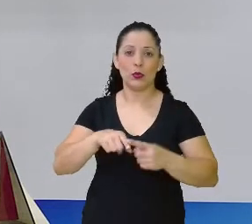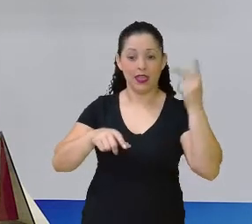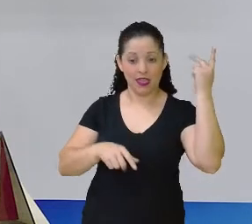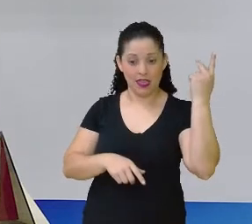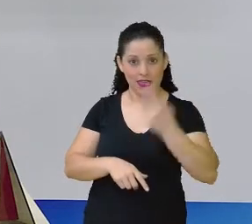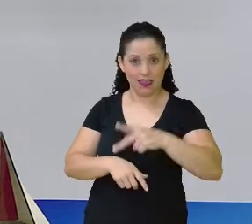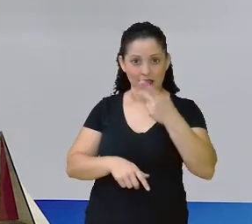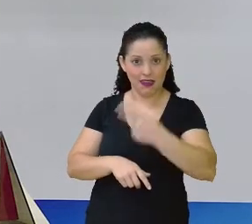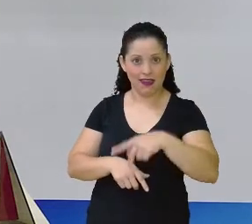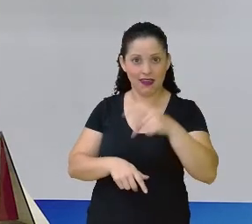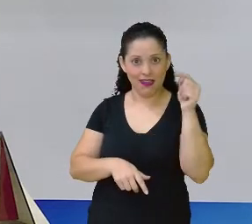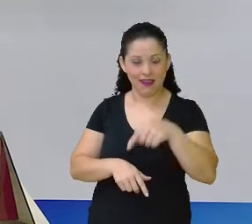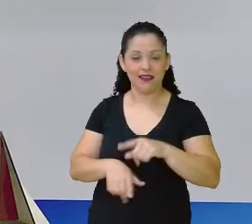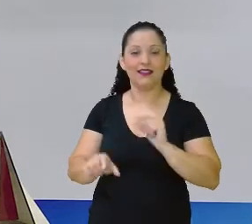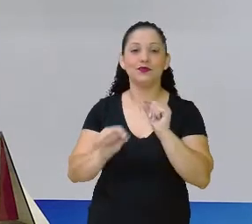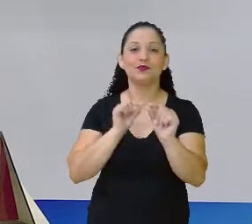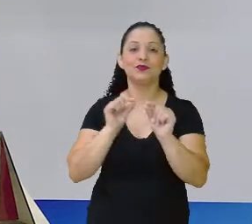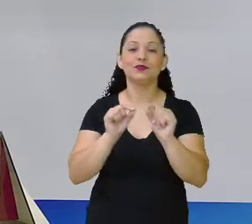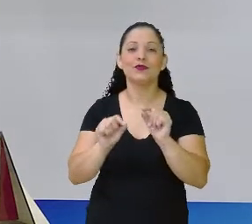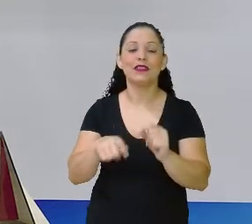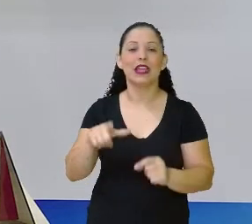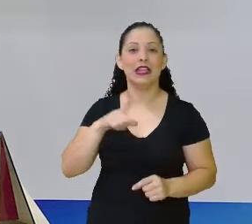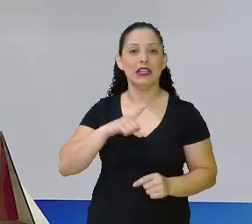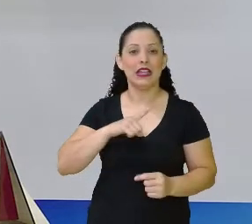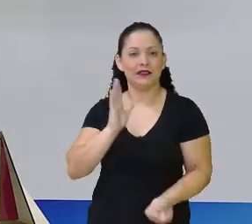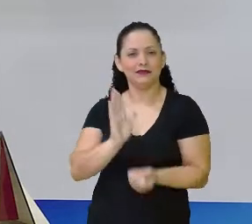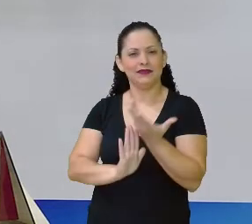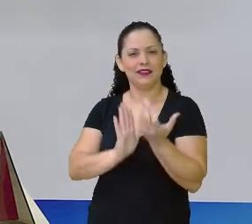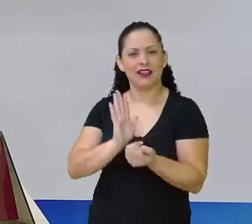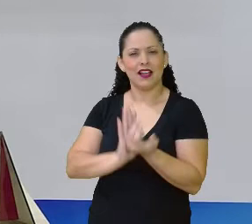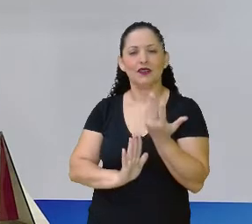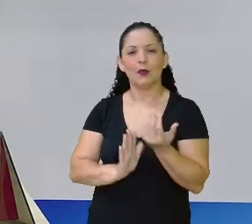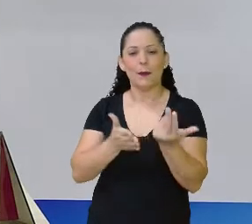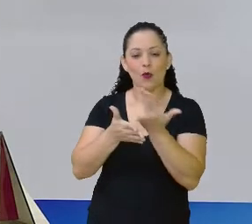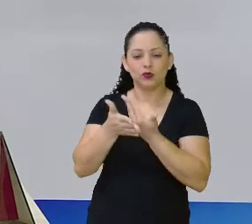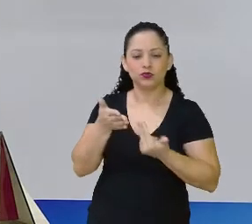poliedros são formados por figuras